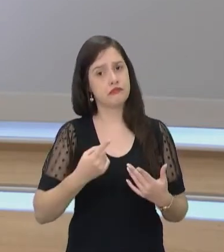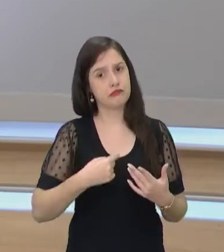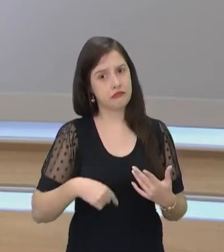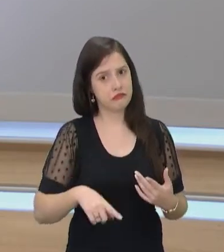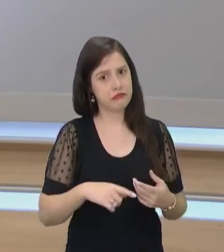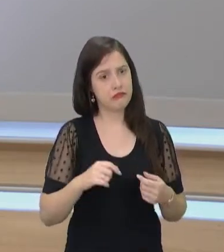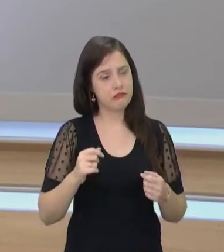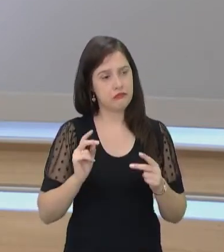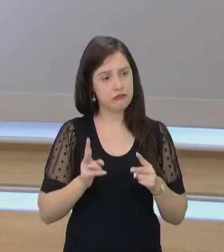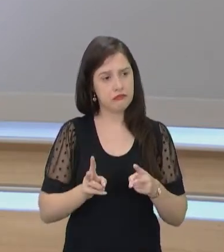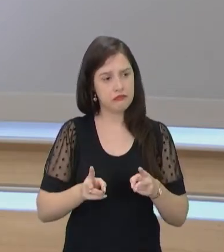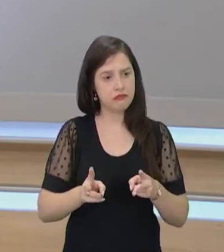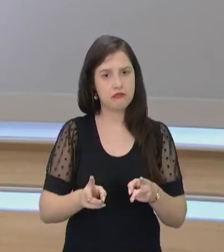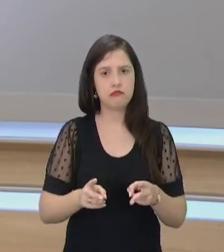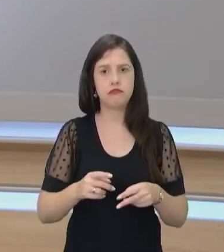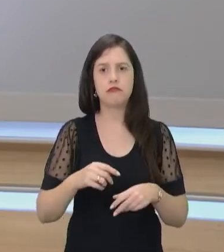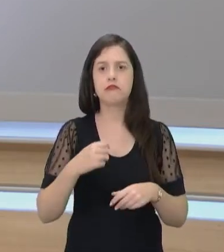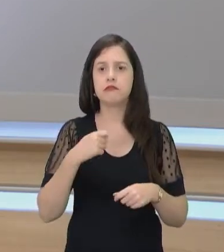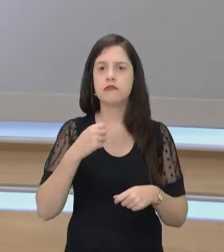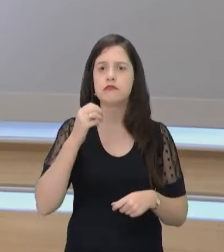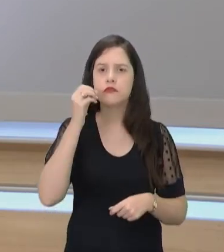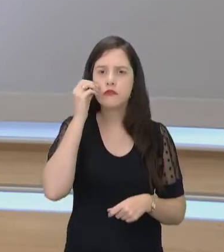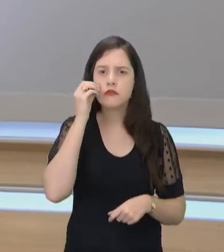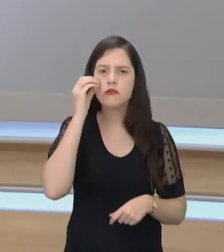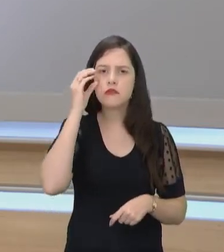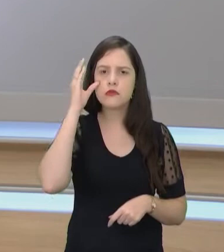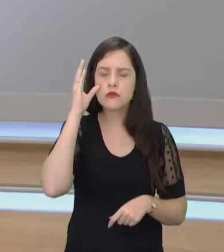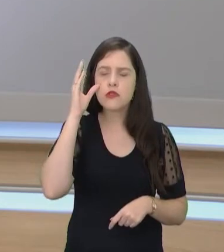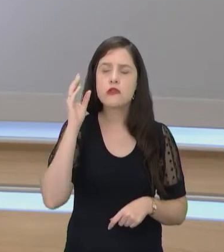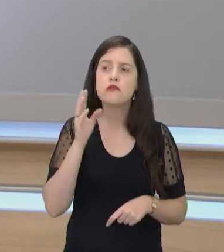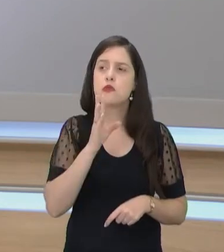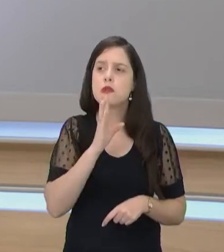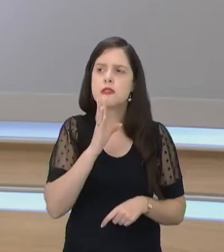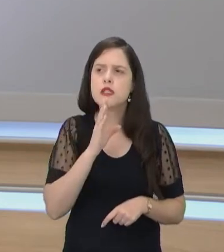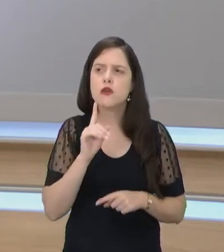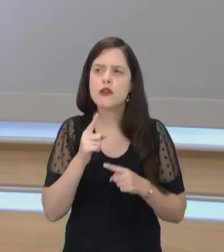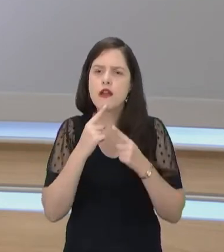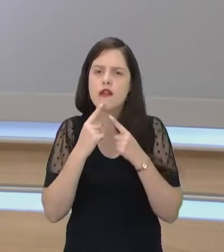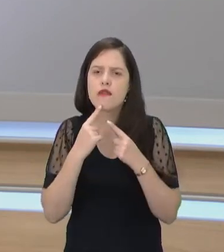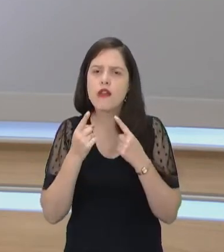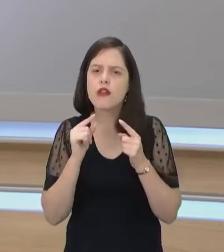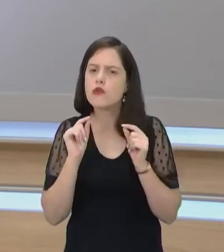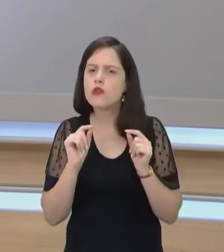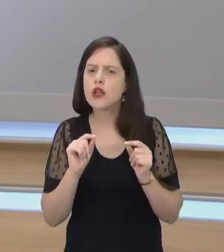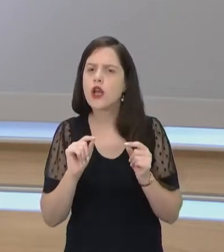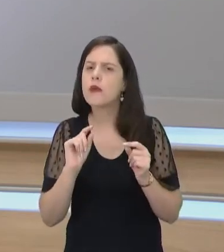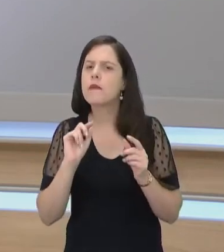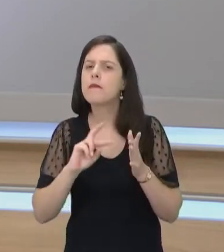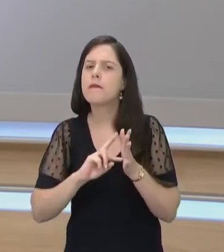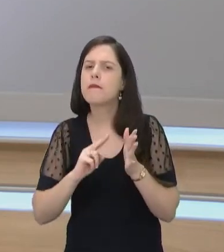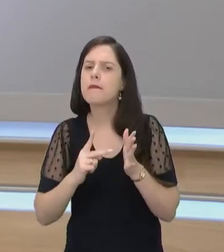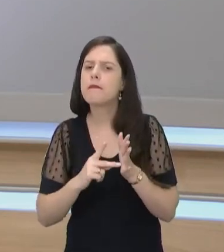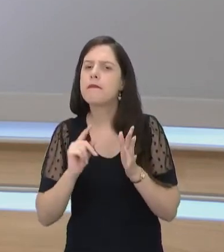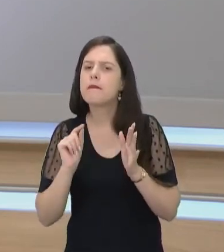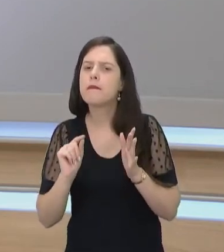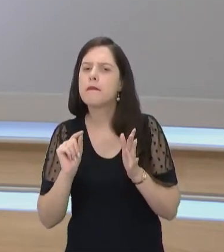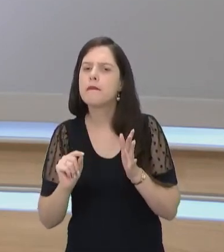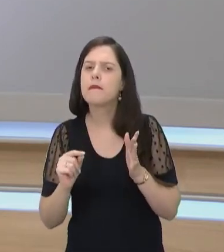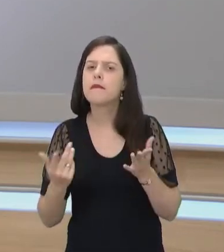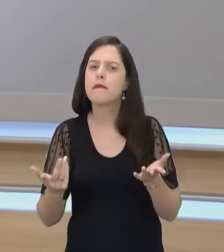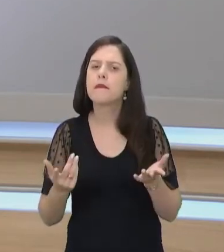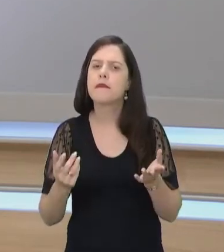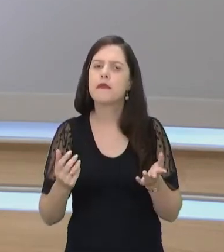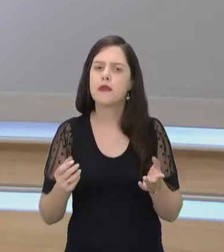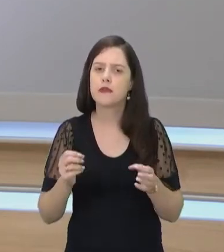esse quadro, a gente tem que conhecer e entender do que a gente está falando. Primeiro, o que significa que ele está sendo despejado a